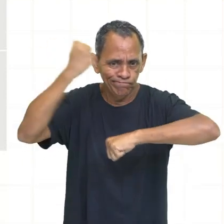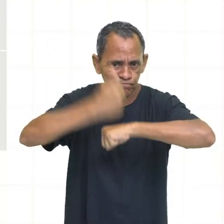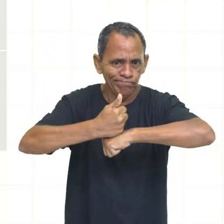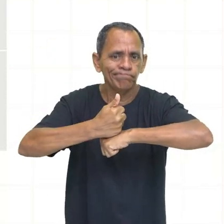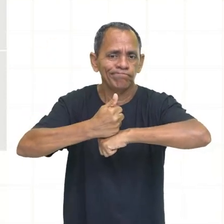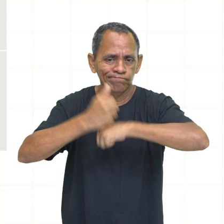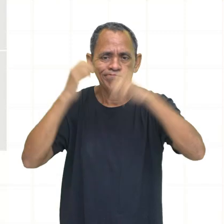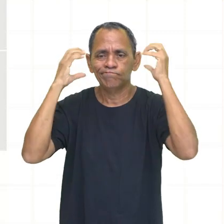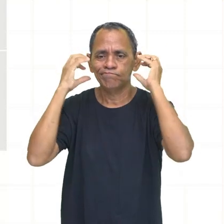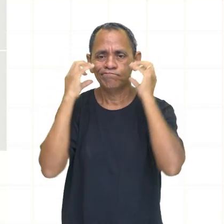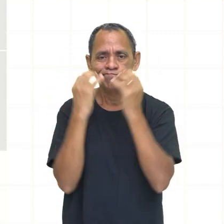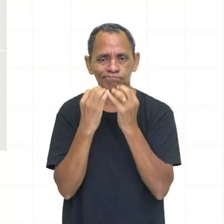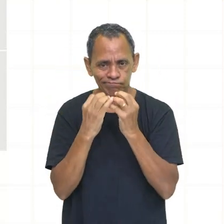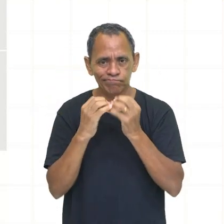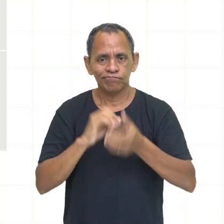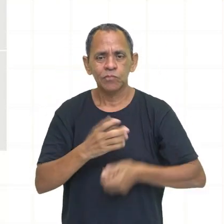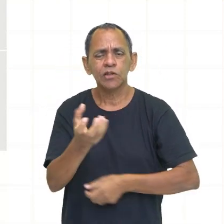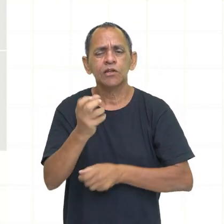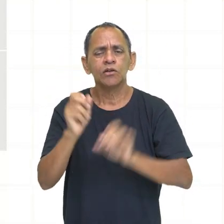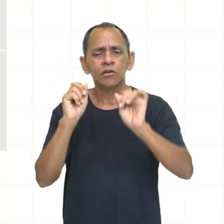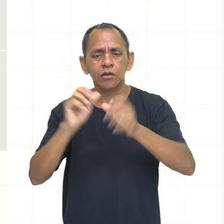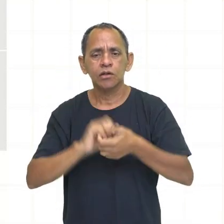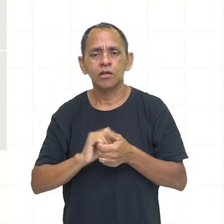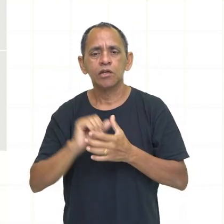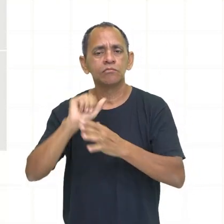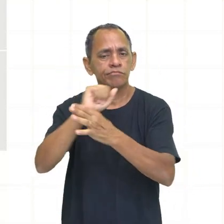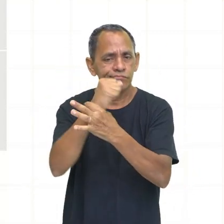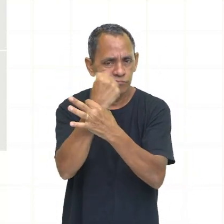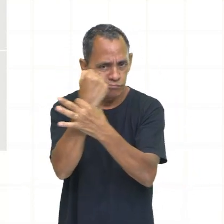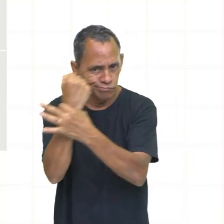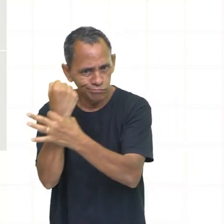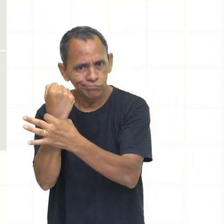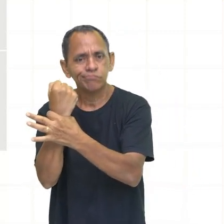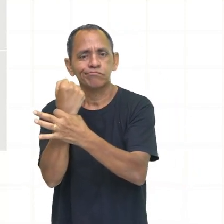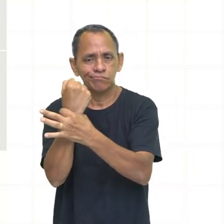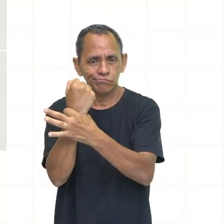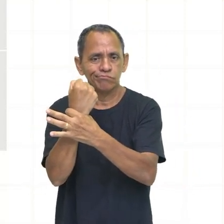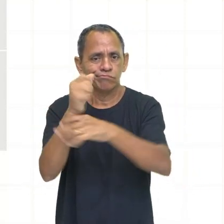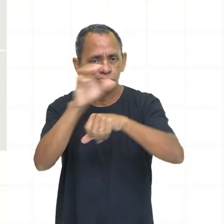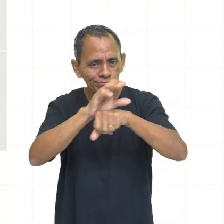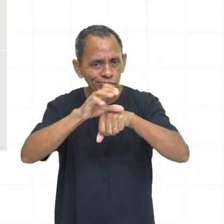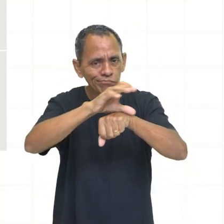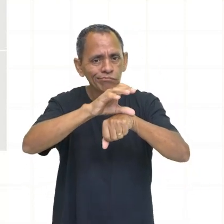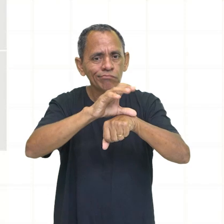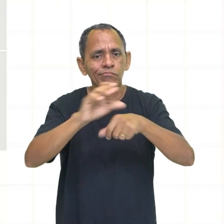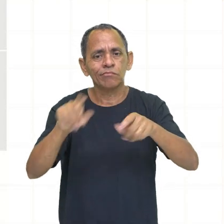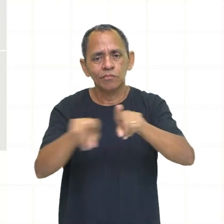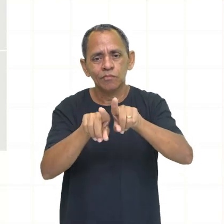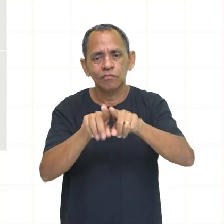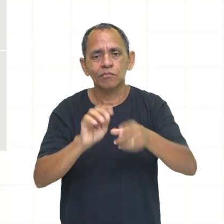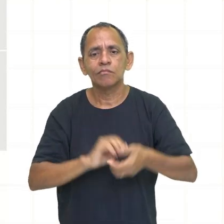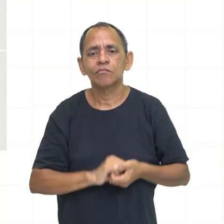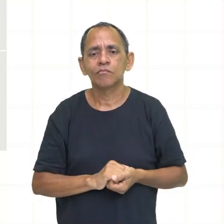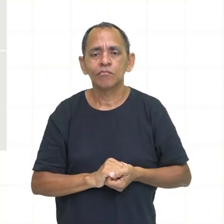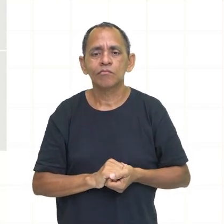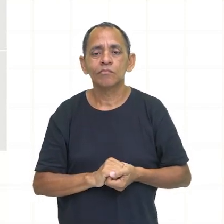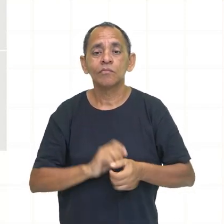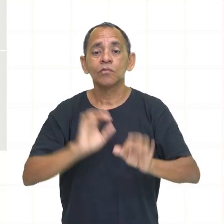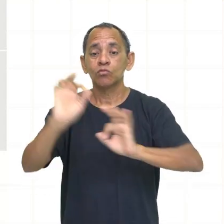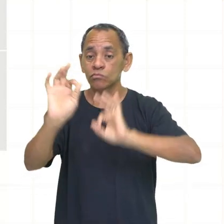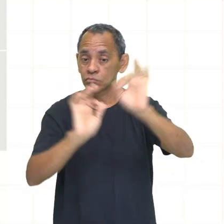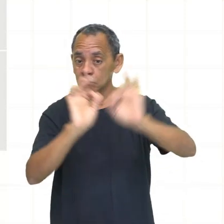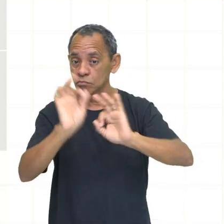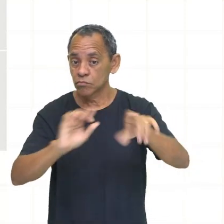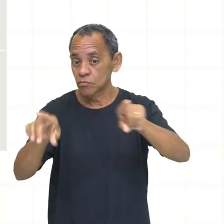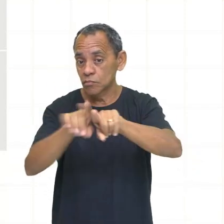lugar, né, de Deodoro da Fonseca. Então eles queriam a defesa da legalidade, ou seja, da Constituição. E também queriam